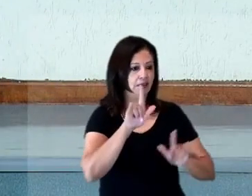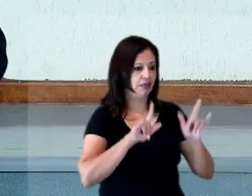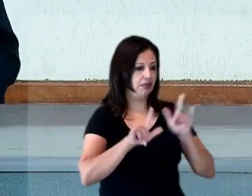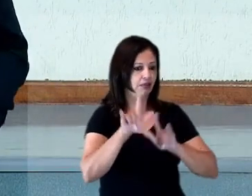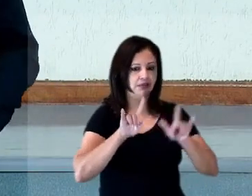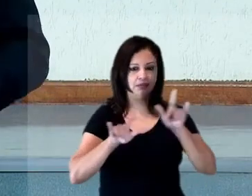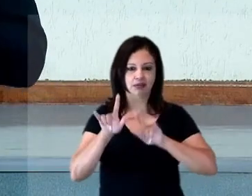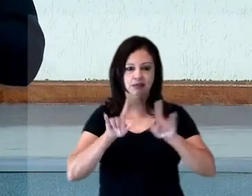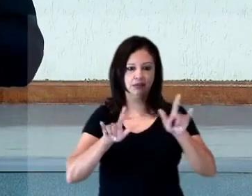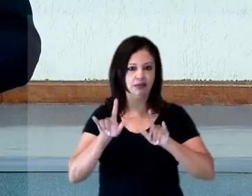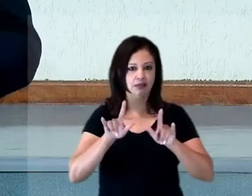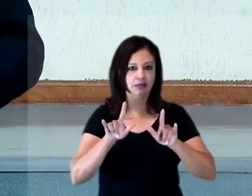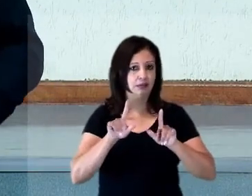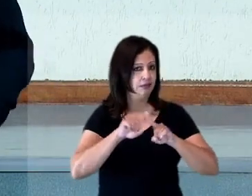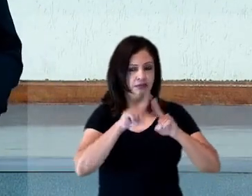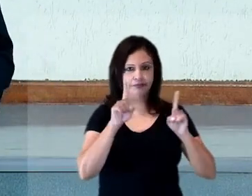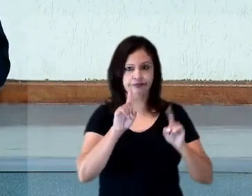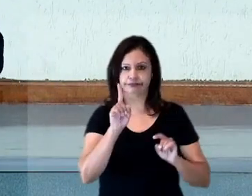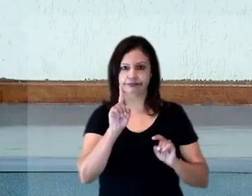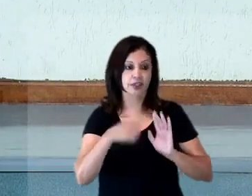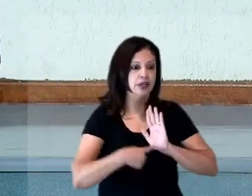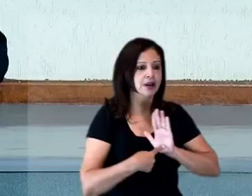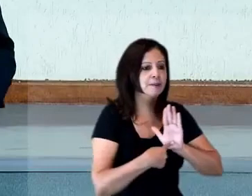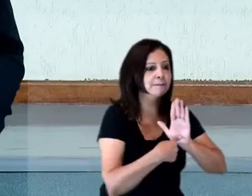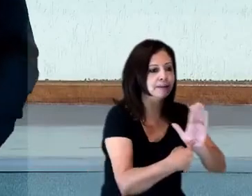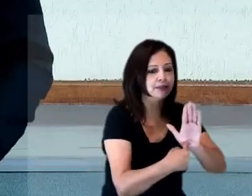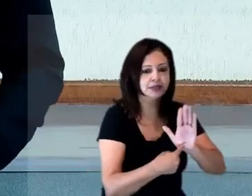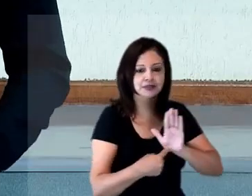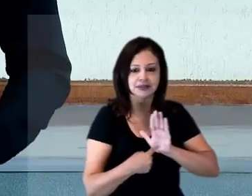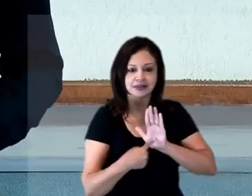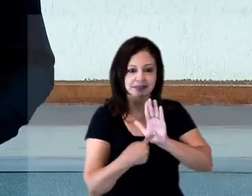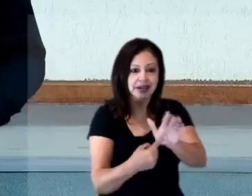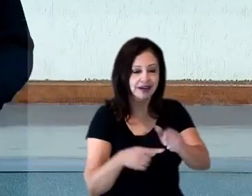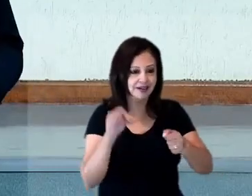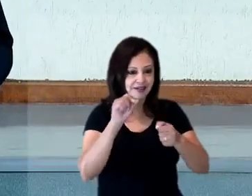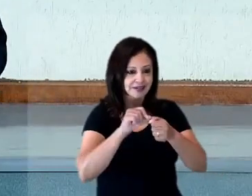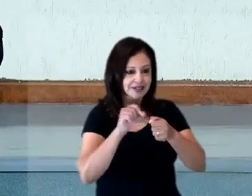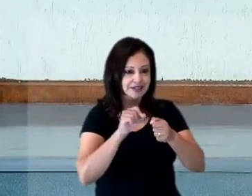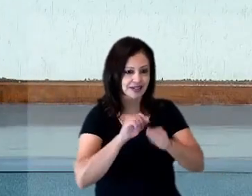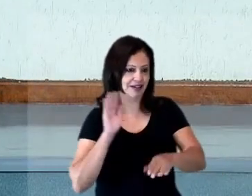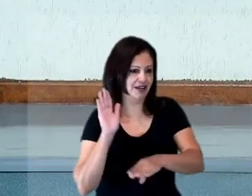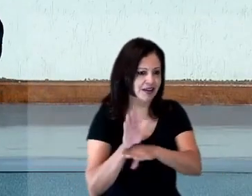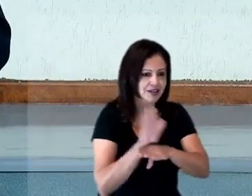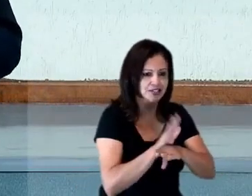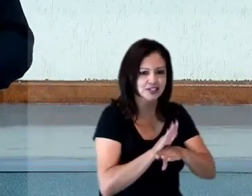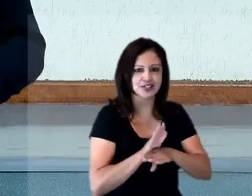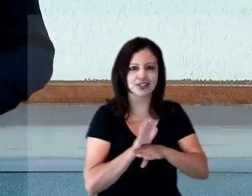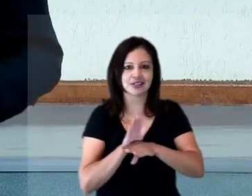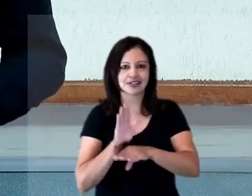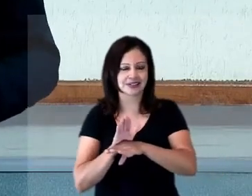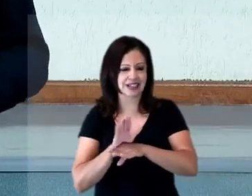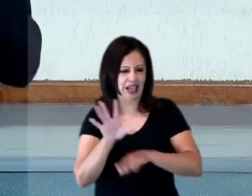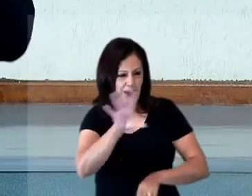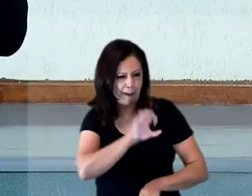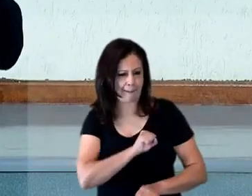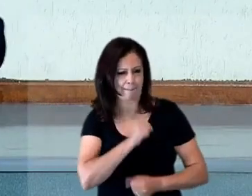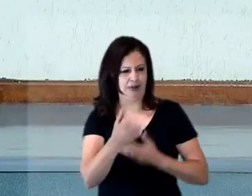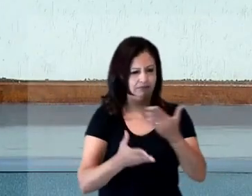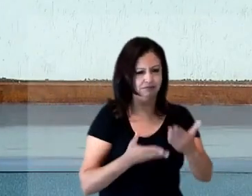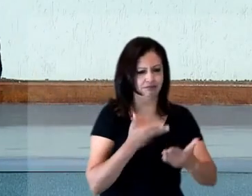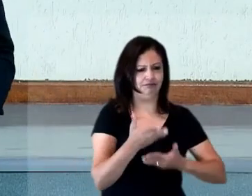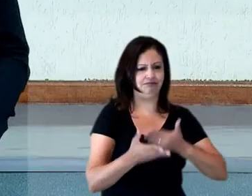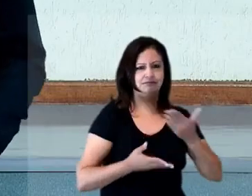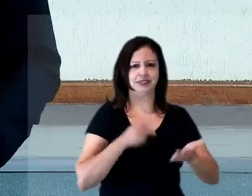Podemos falar, mas precisamos demonstrar, precisamos agir. Compreender o amor de Jesus não é uma tarefa simples, não cabe no